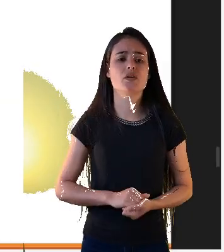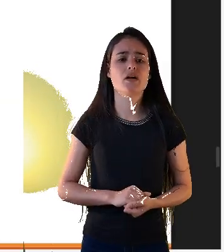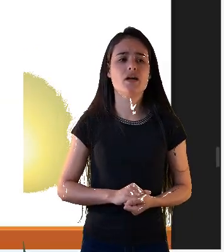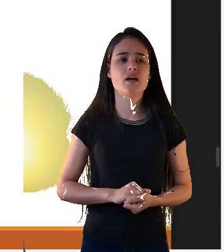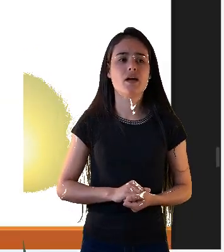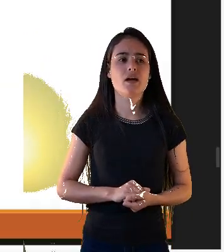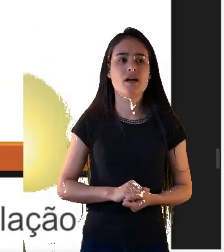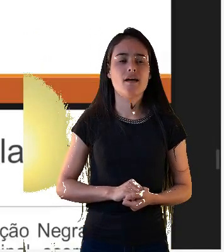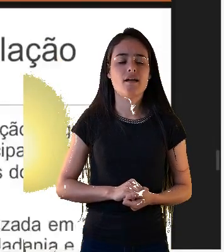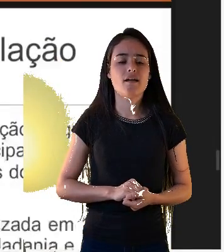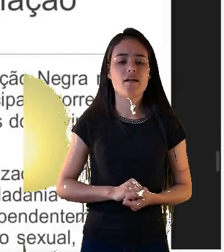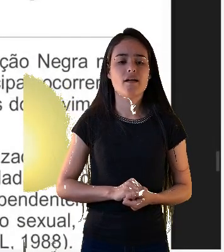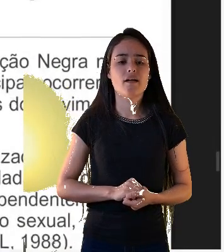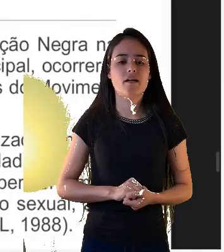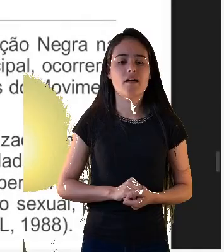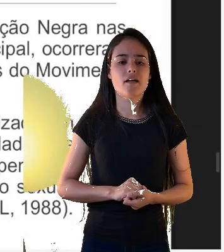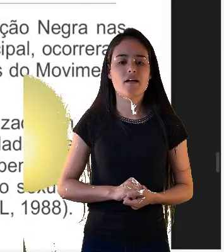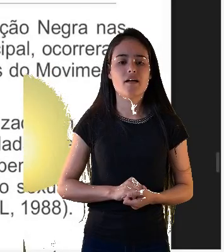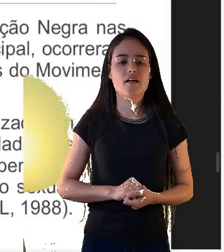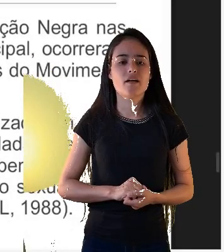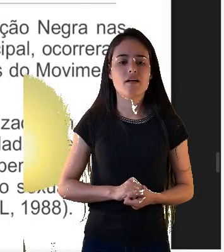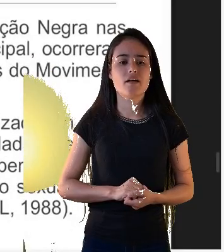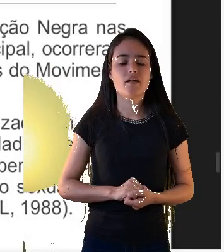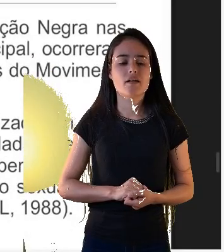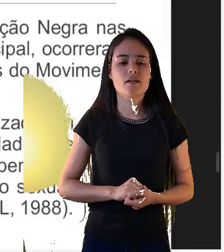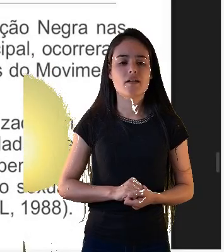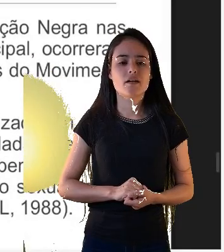falando sobre